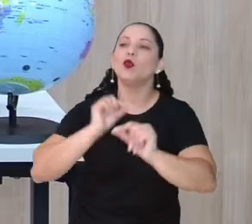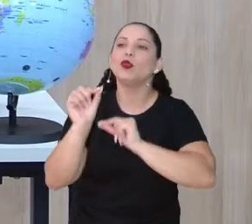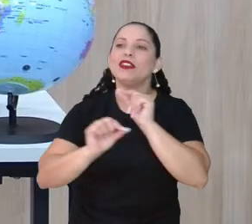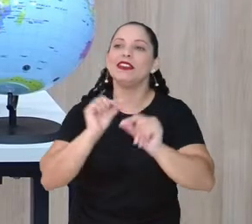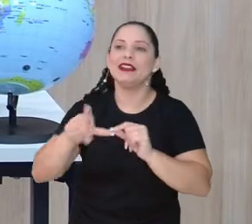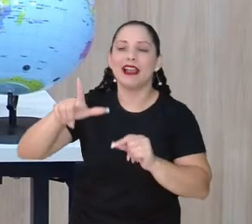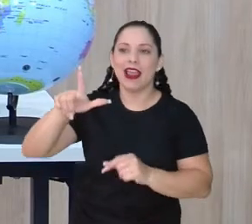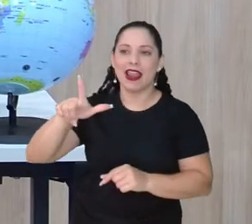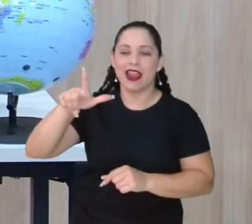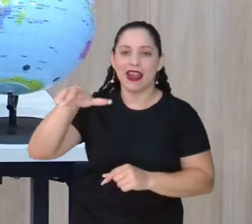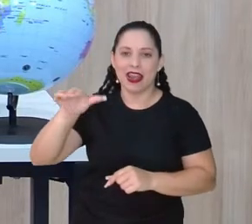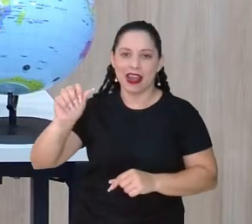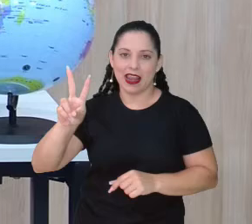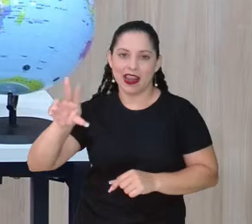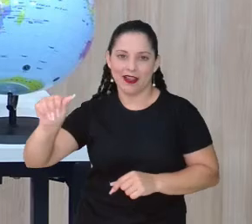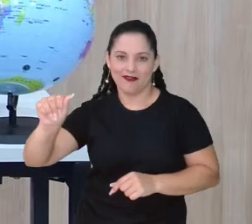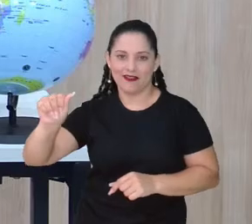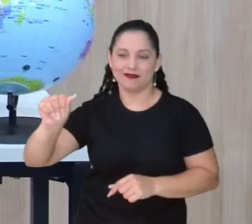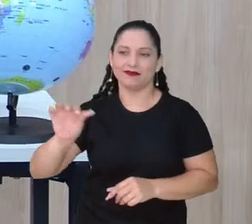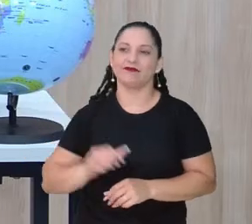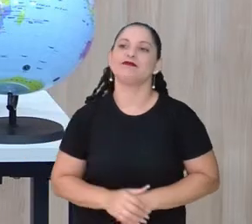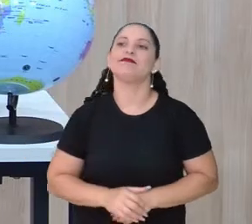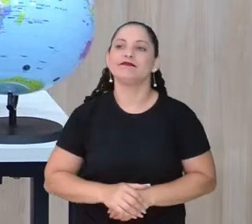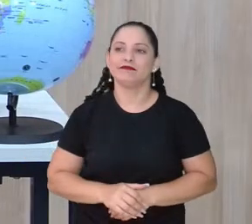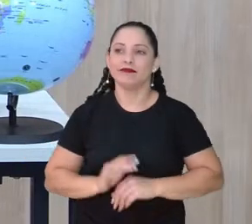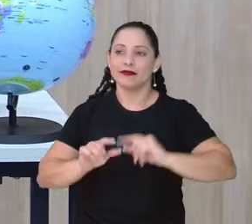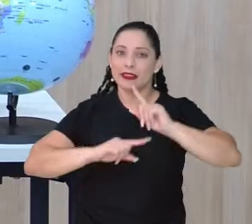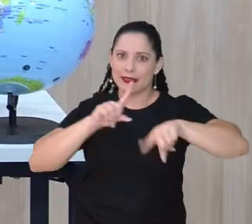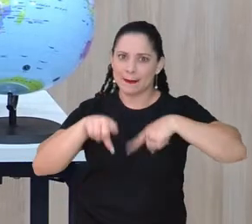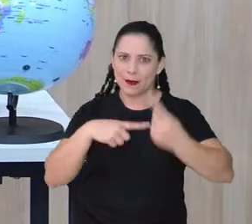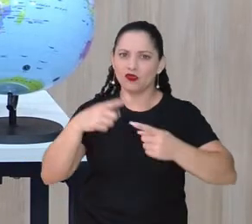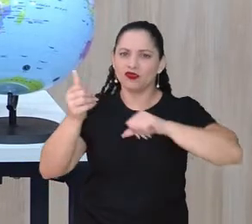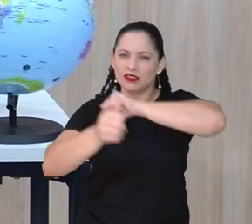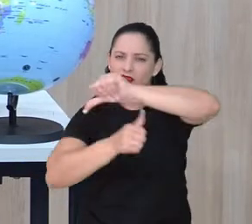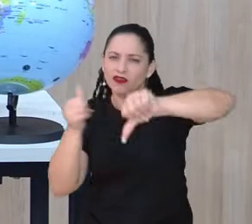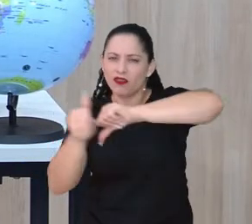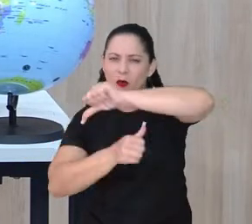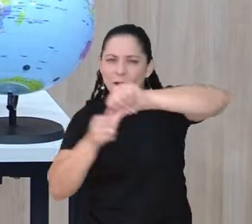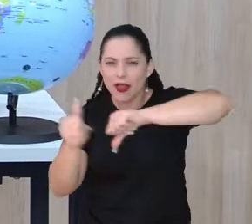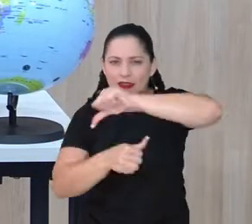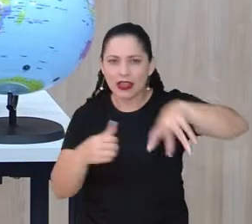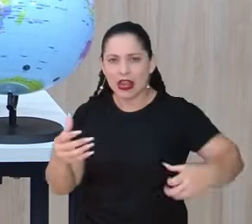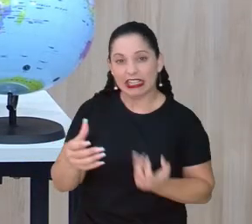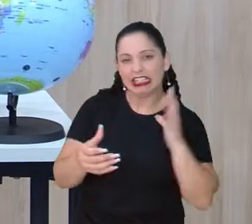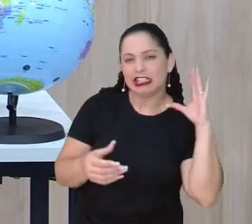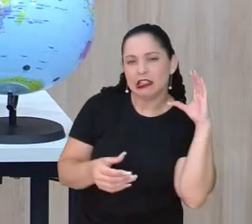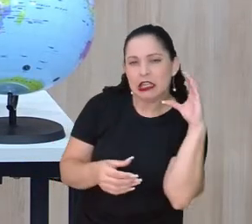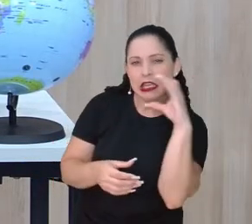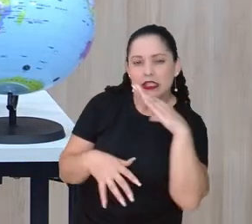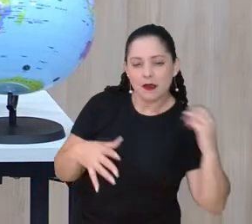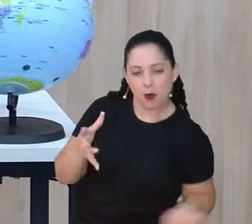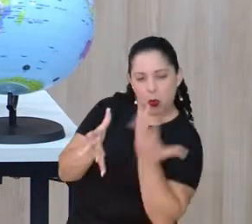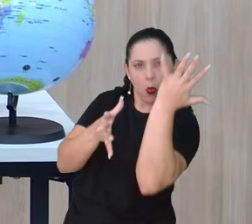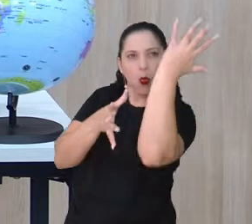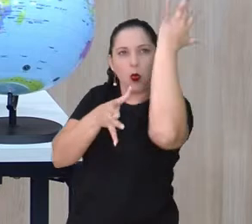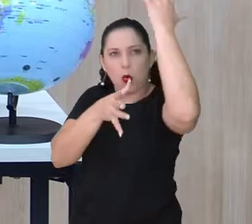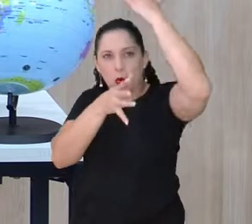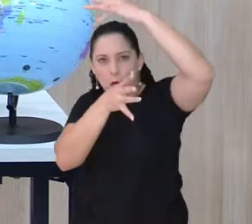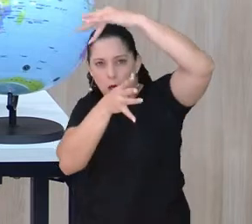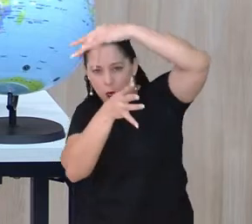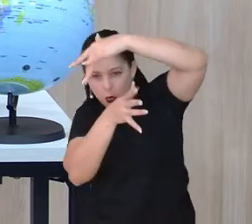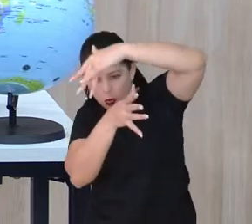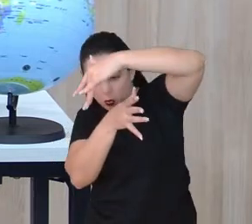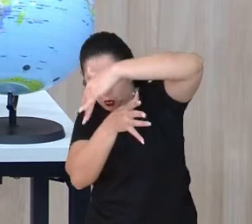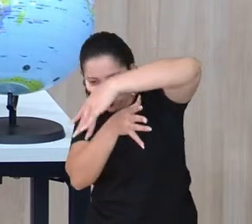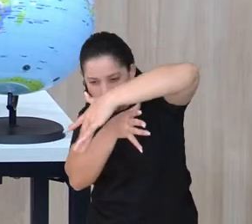questão aí do entorno do vulcão. Mas depois que tudo se esfria, nós vamos ter as rochas magmáticas e nós vamos ter